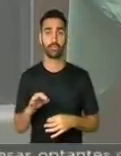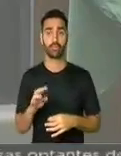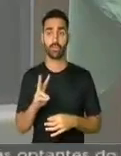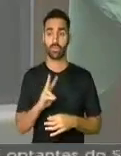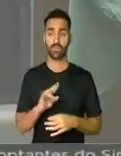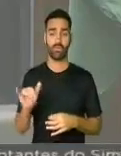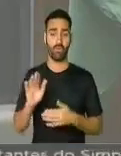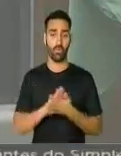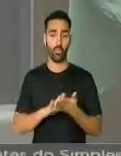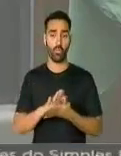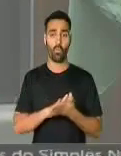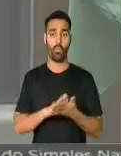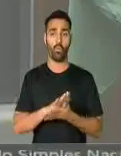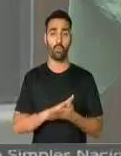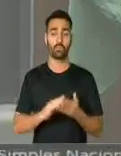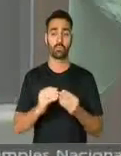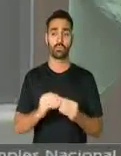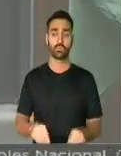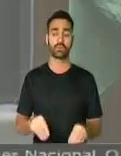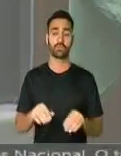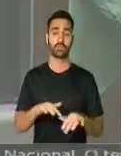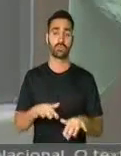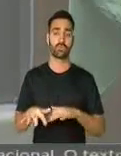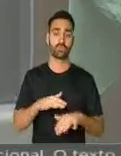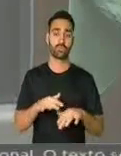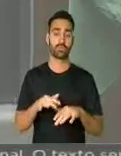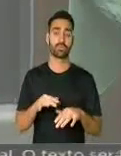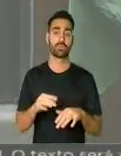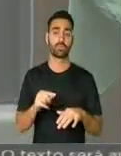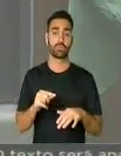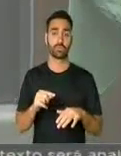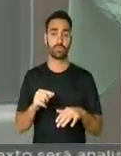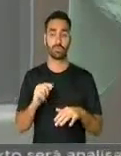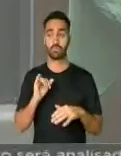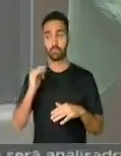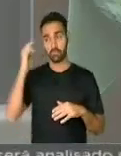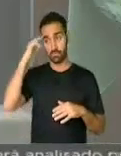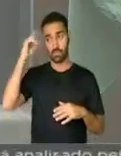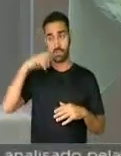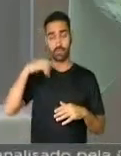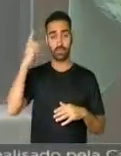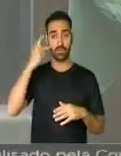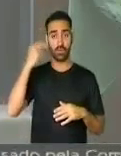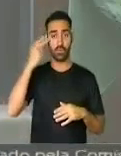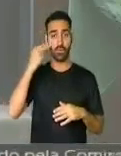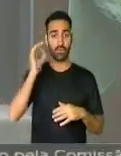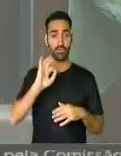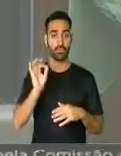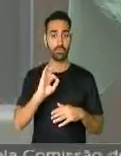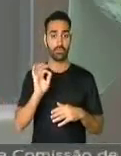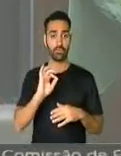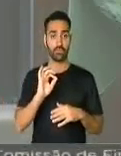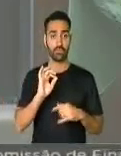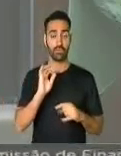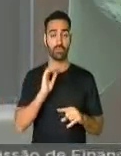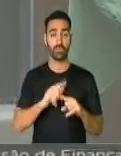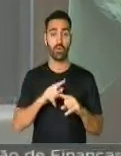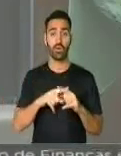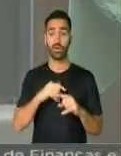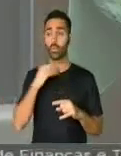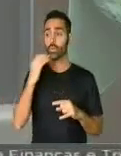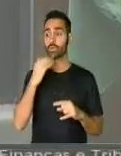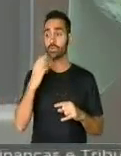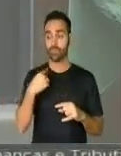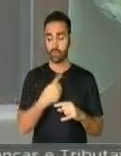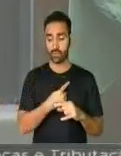afetar os movimentos e o andamento de uma suposta normalidade ou anormalidade até porque não adianta de nós